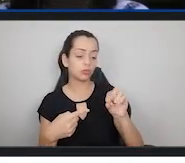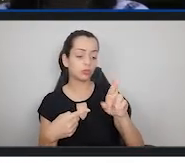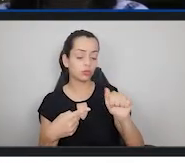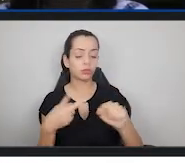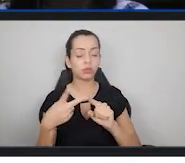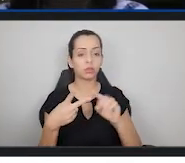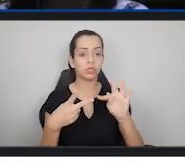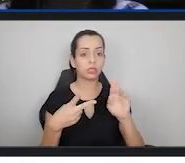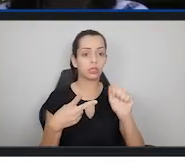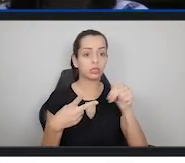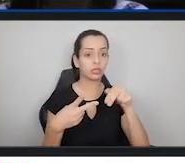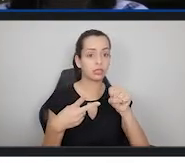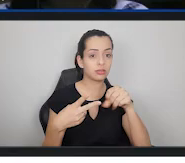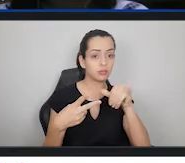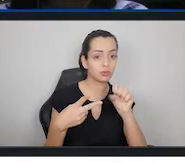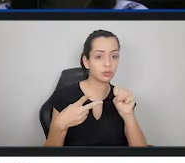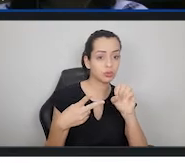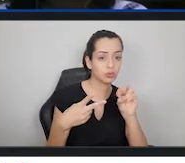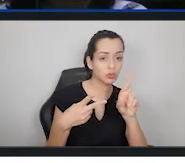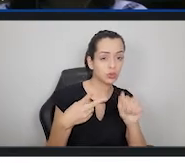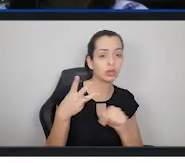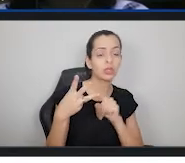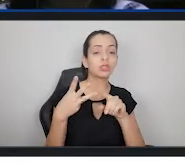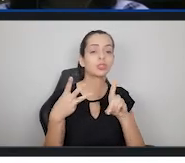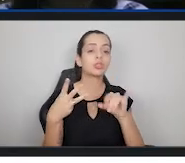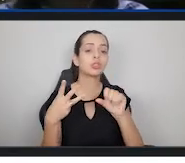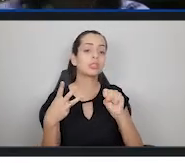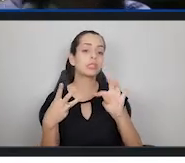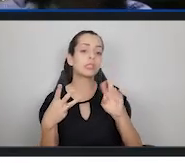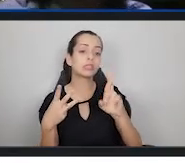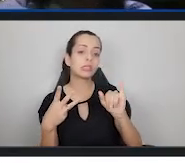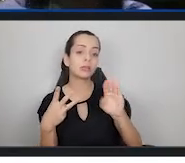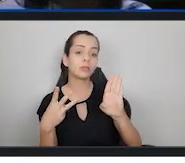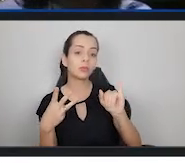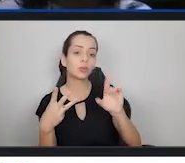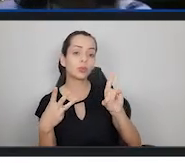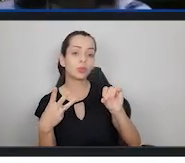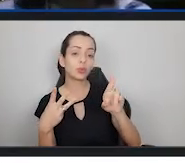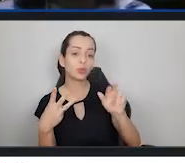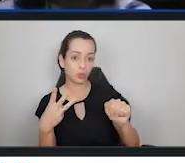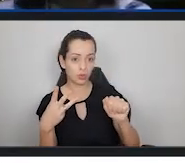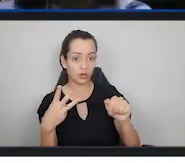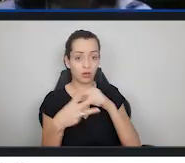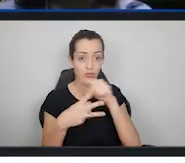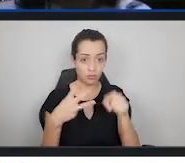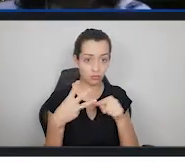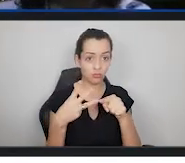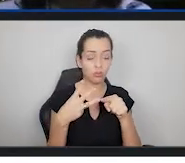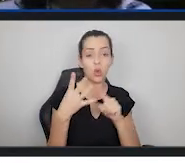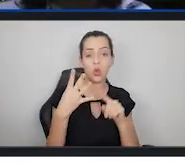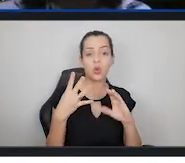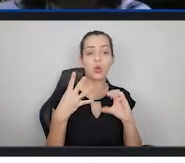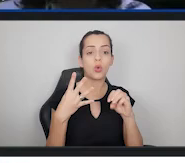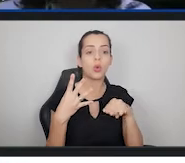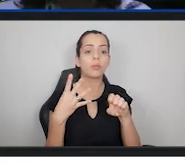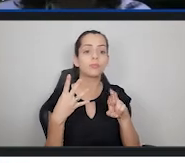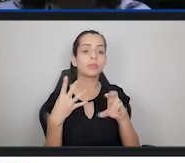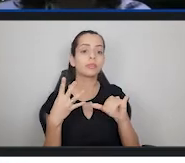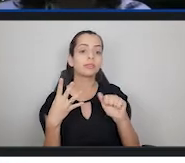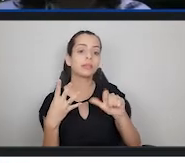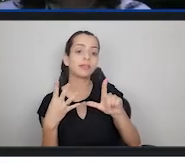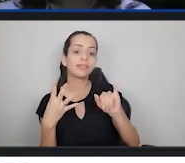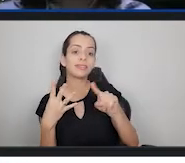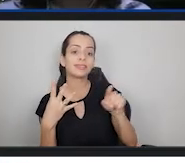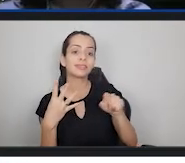Temos as geradoras, transmissoras, distribuidoras e as comercializadoras nesse ambiente aí de mercado, tá,